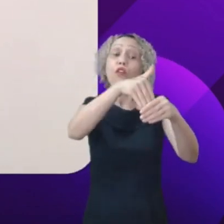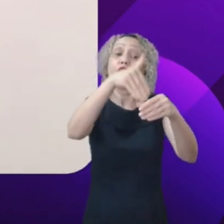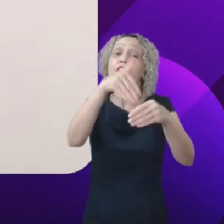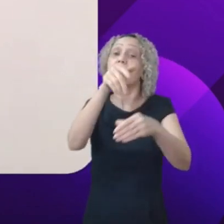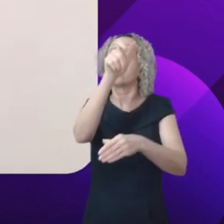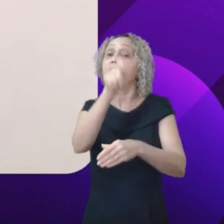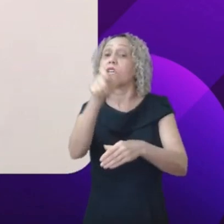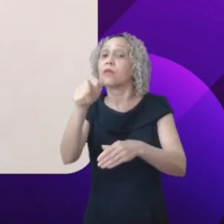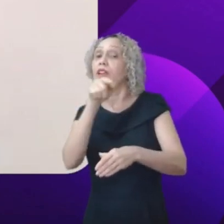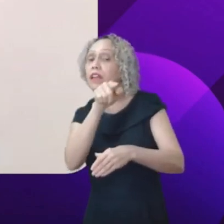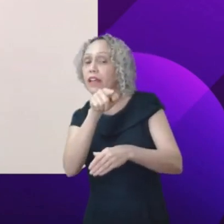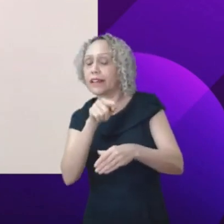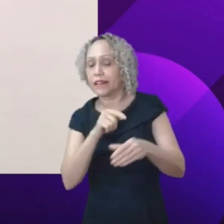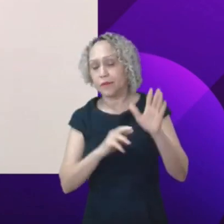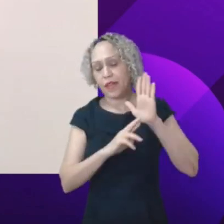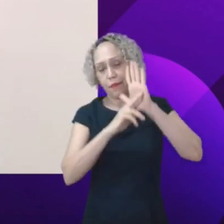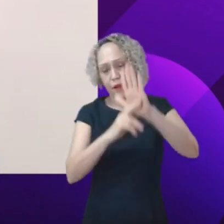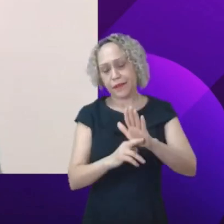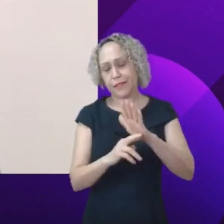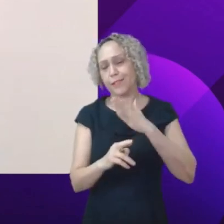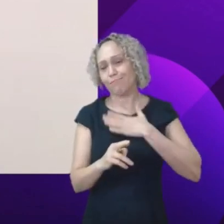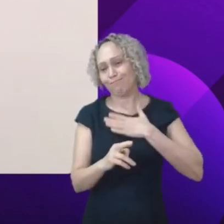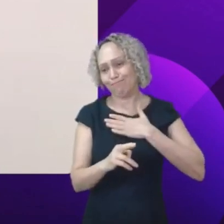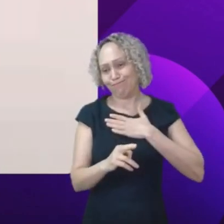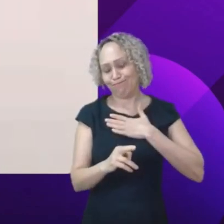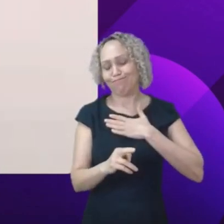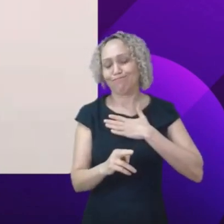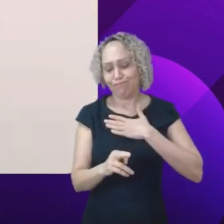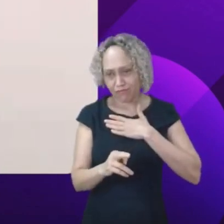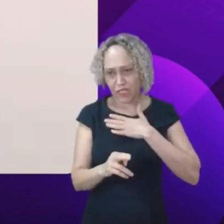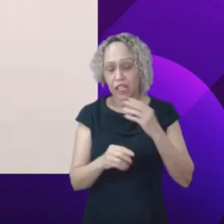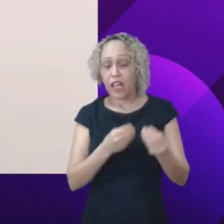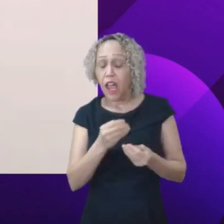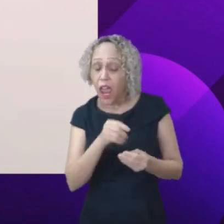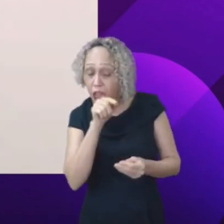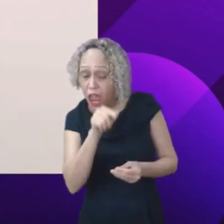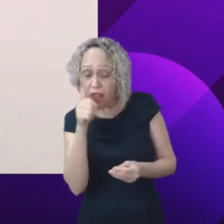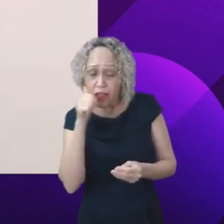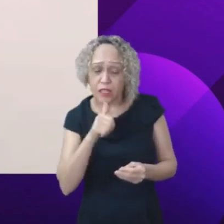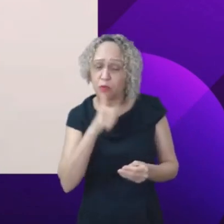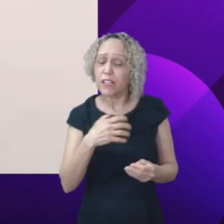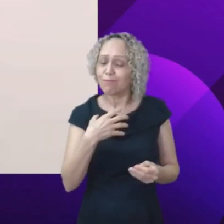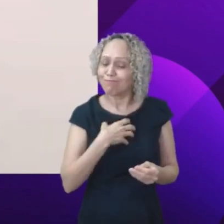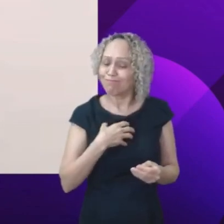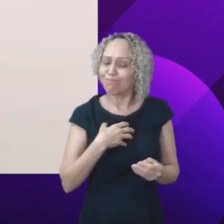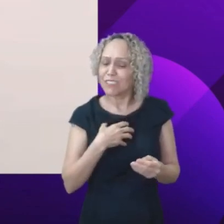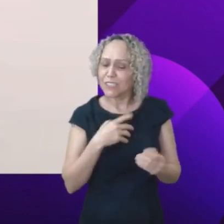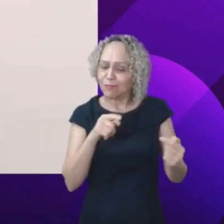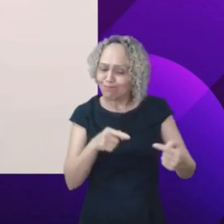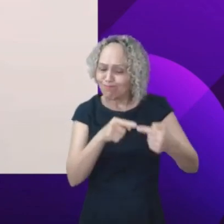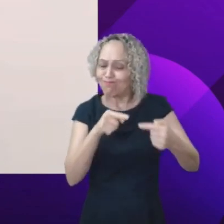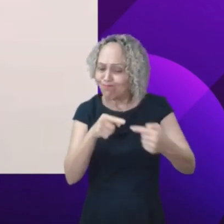que tem a mesma missão que eu, né? Qual é o papel transformador que eu tenho dentro do meu território que essa pessoa que é